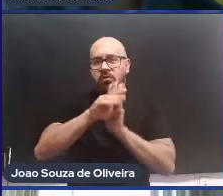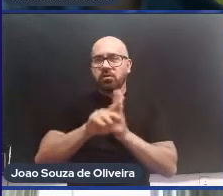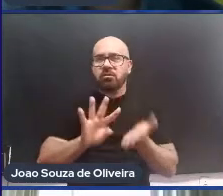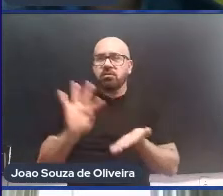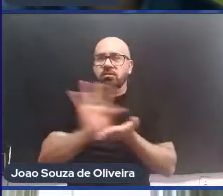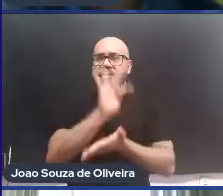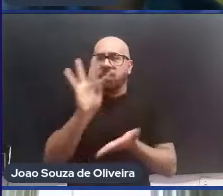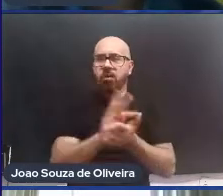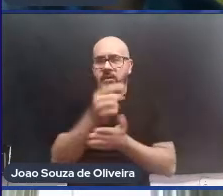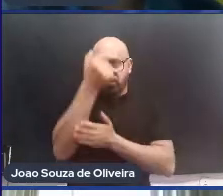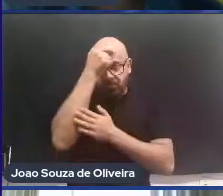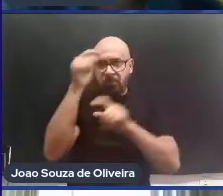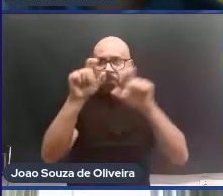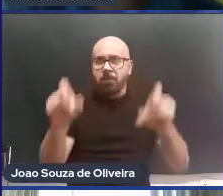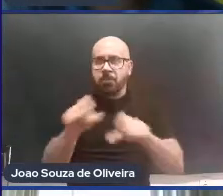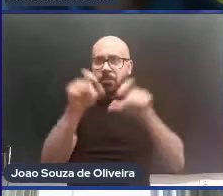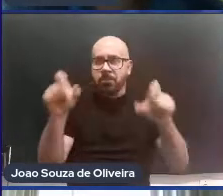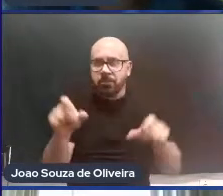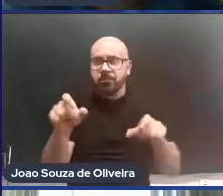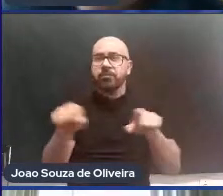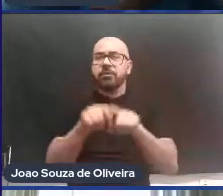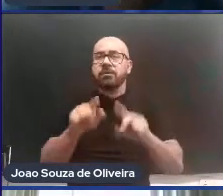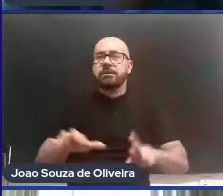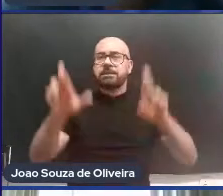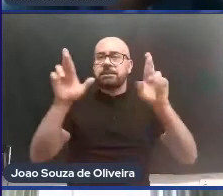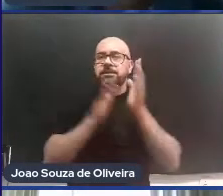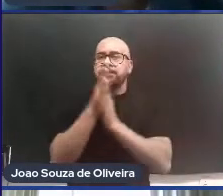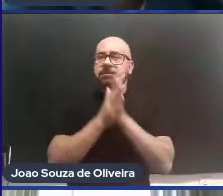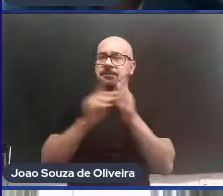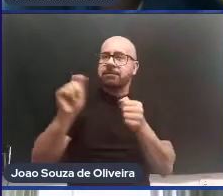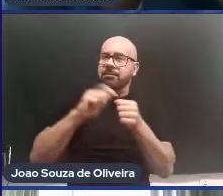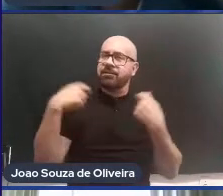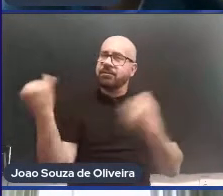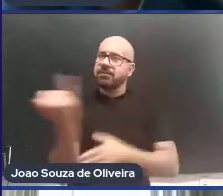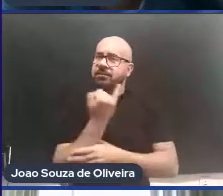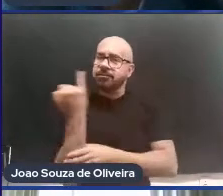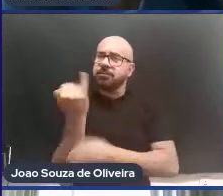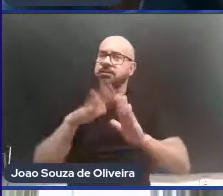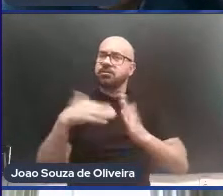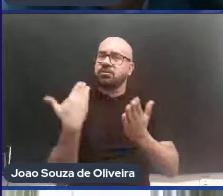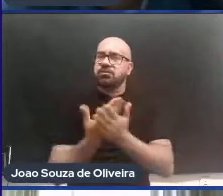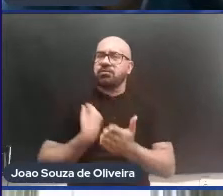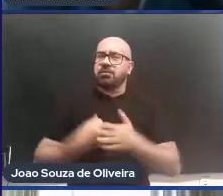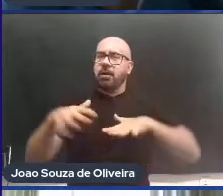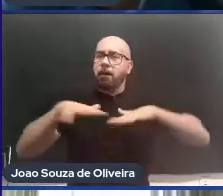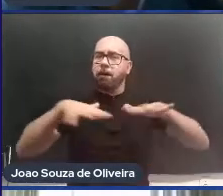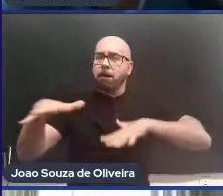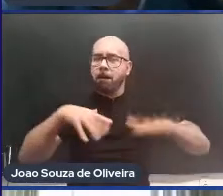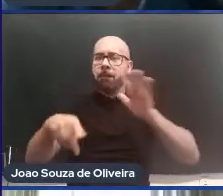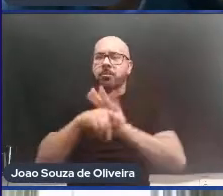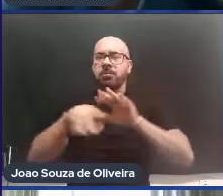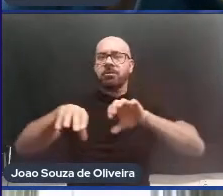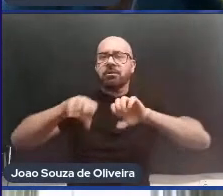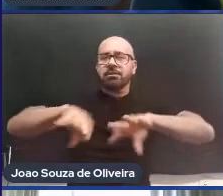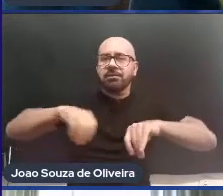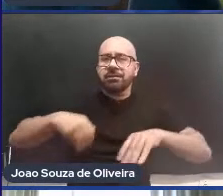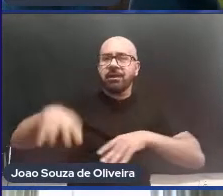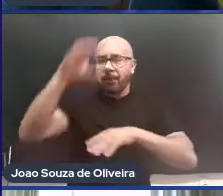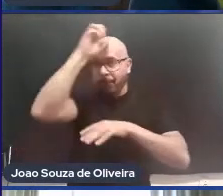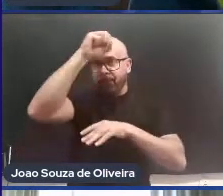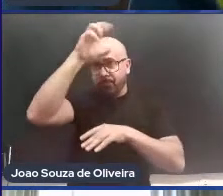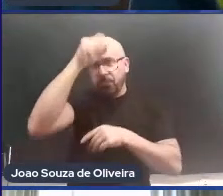do pensamento comunicacional essa perspectiva de que se faz necessário a escola mobilizar aprendizagem